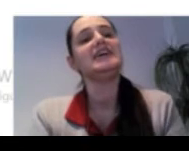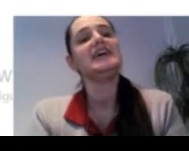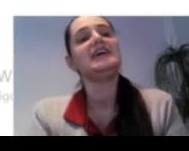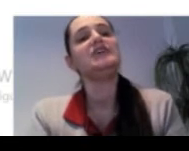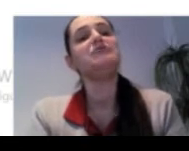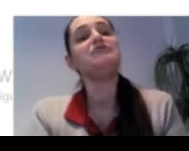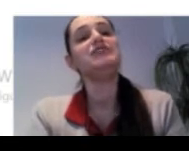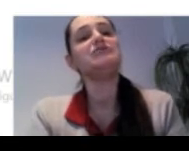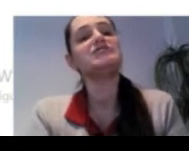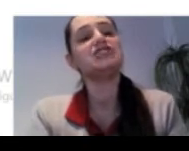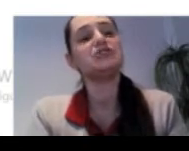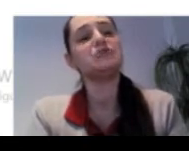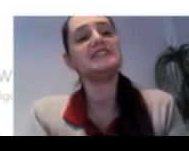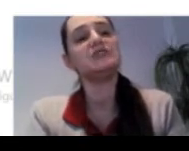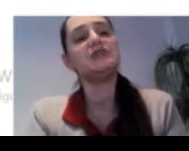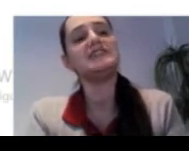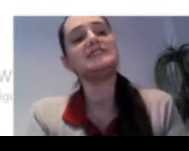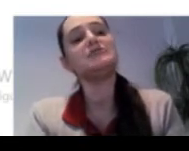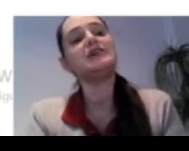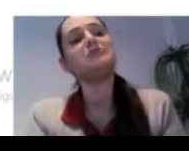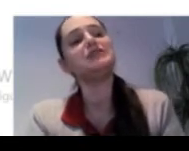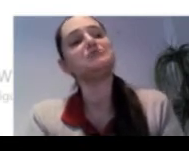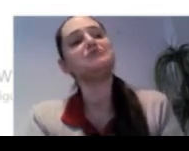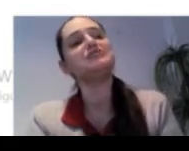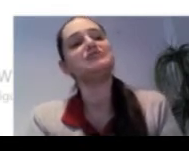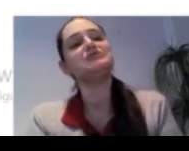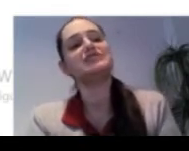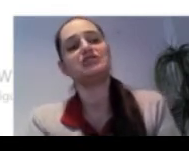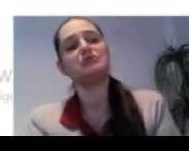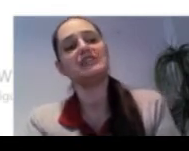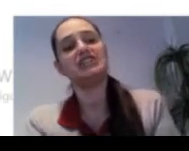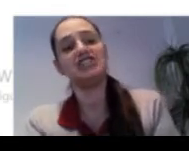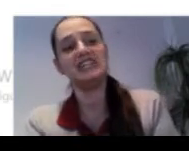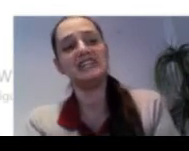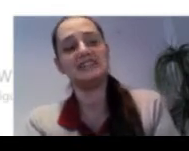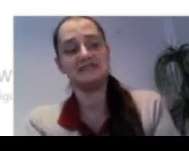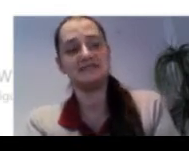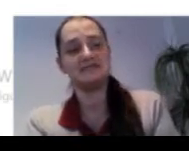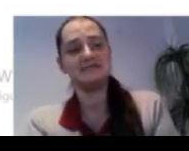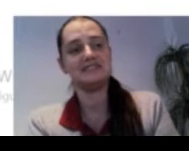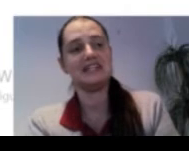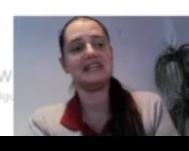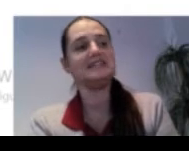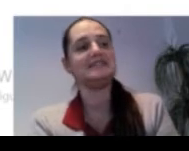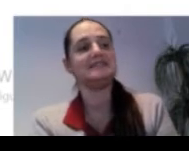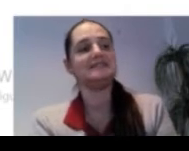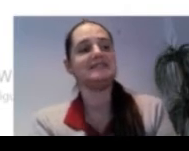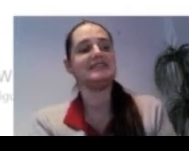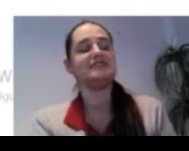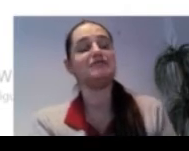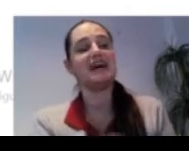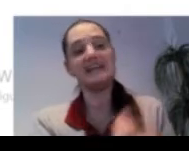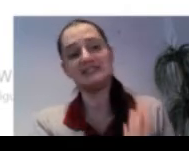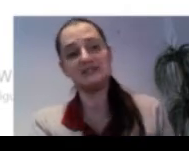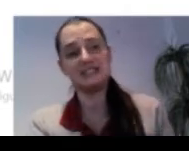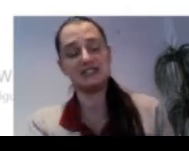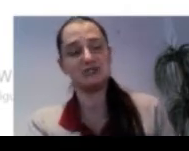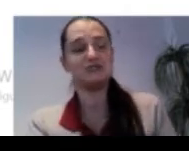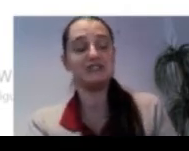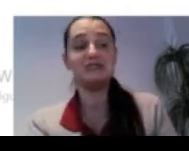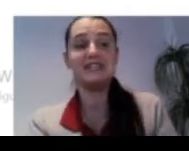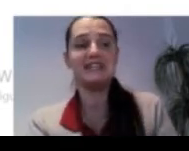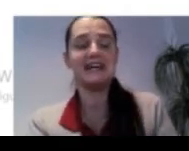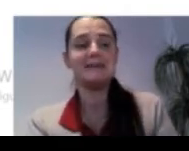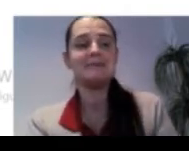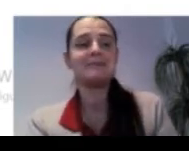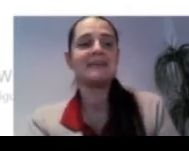grande, e o vírus que chegou até nós não é o mesmo vírus que chegou na China, né? Ele teve várias